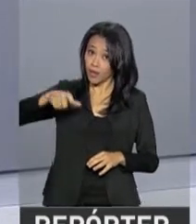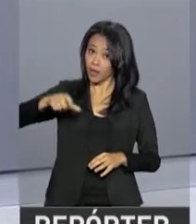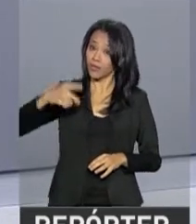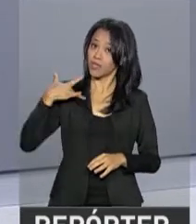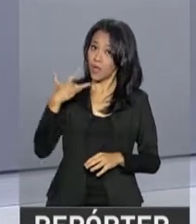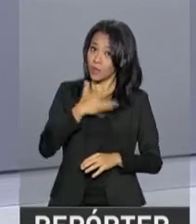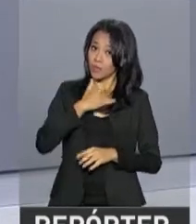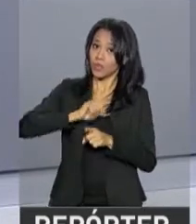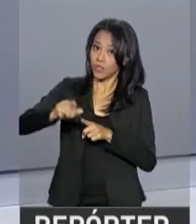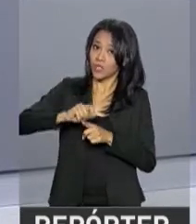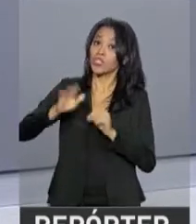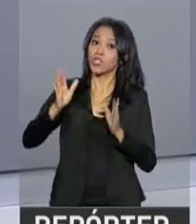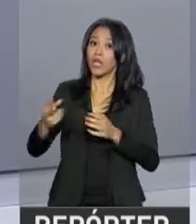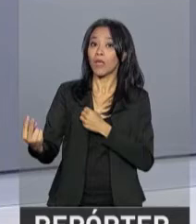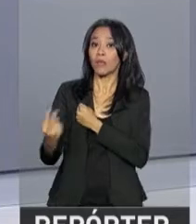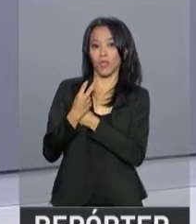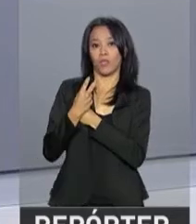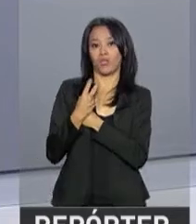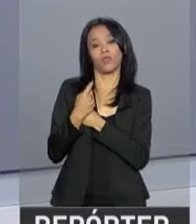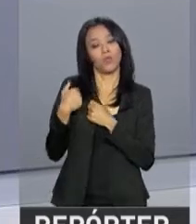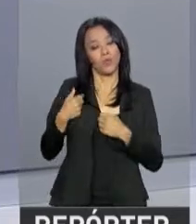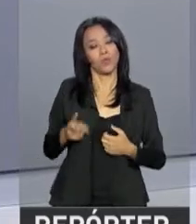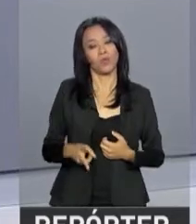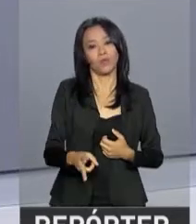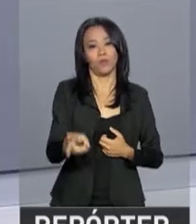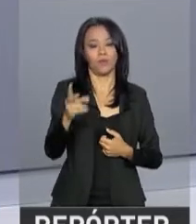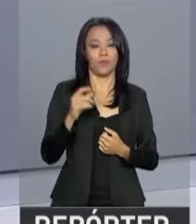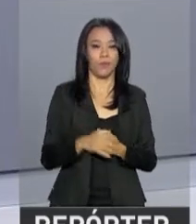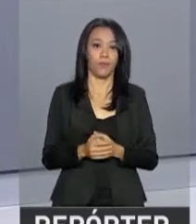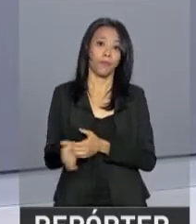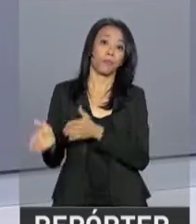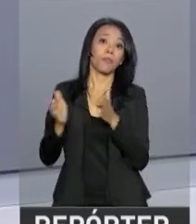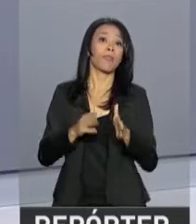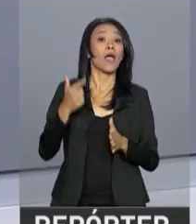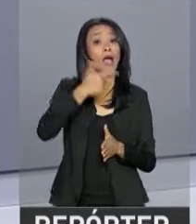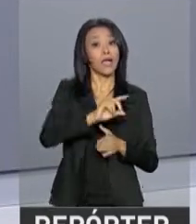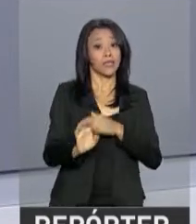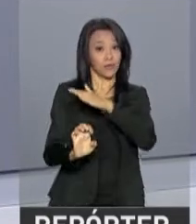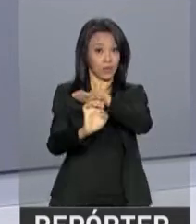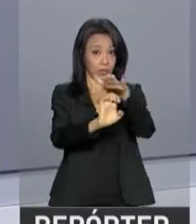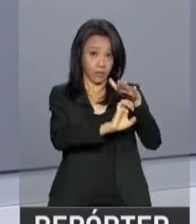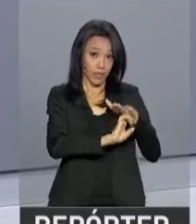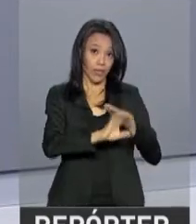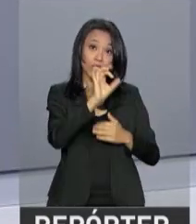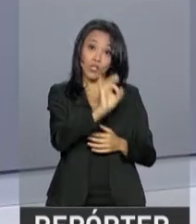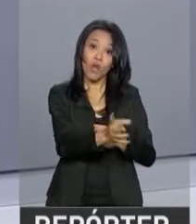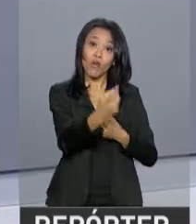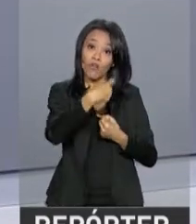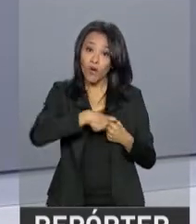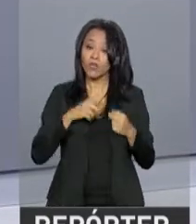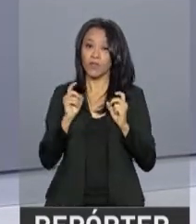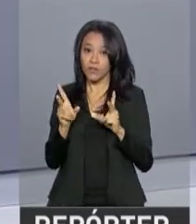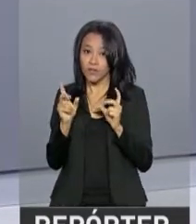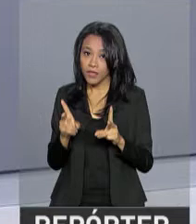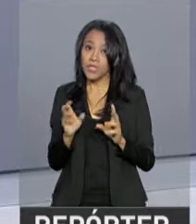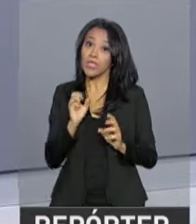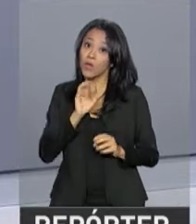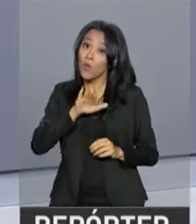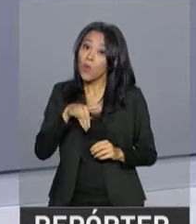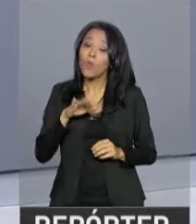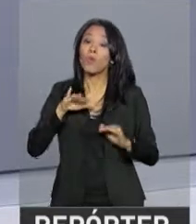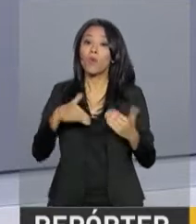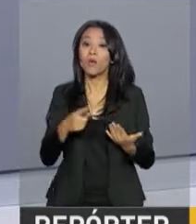protegidos ou seja continuam terá assistência às operadoras só poderão voltar a vender os seguros quando